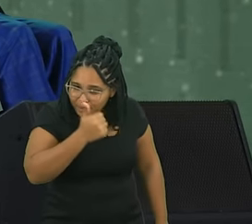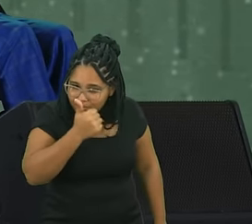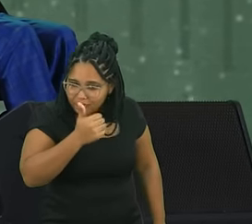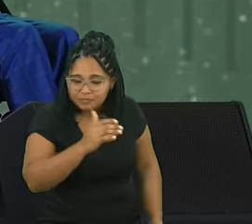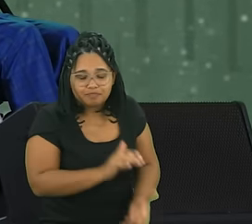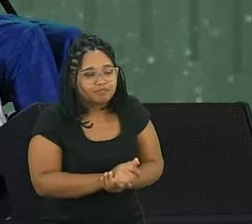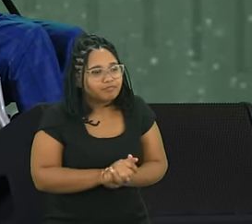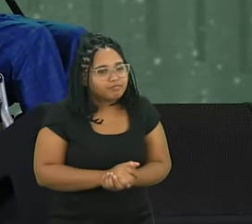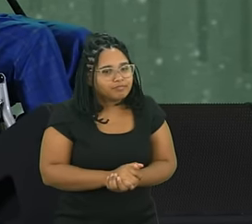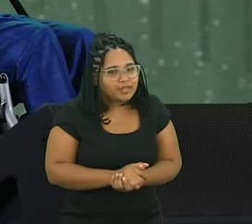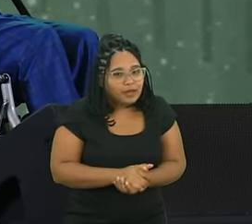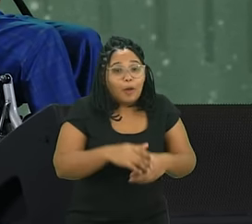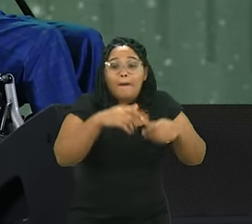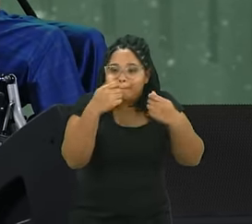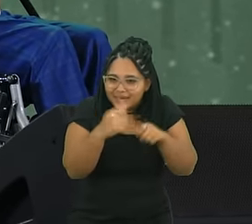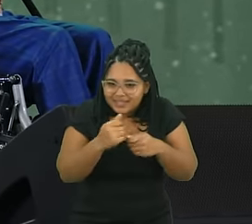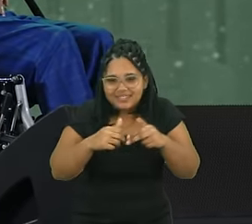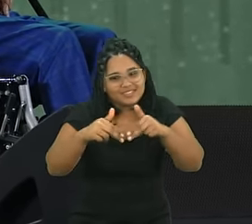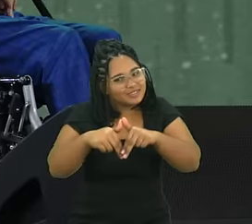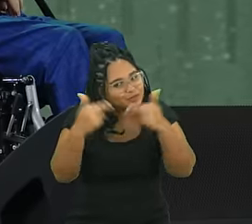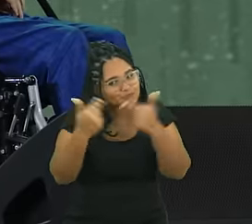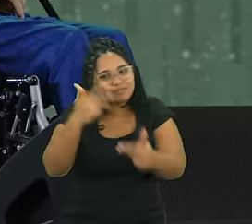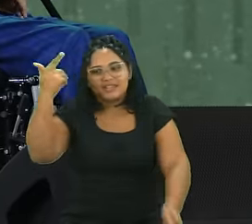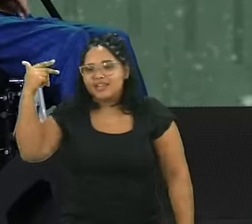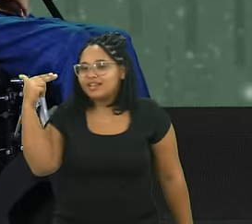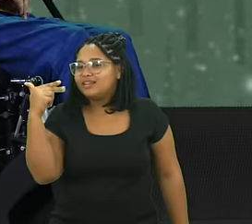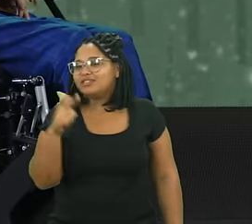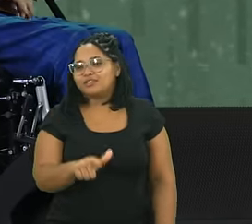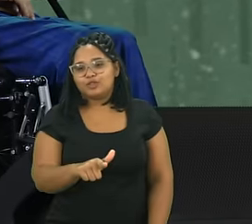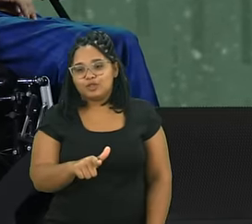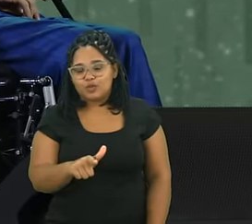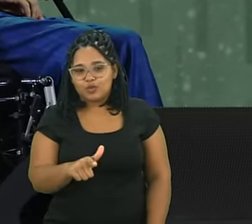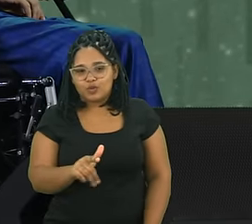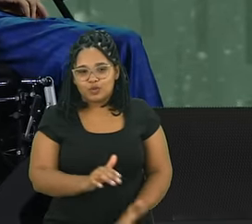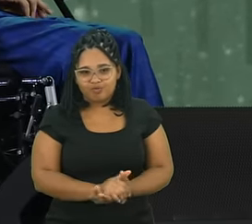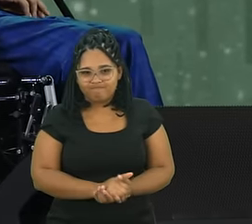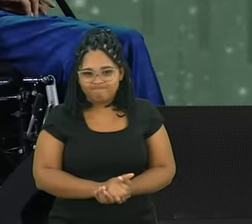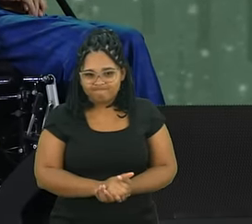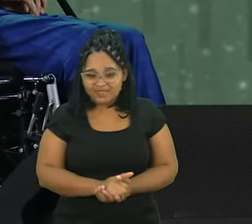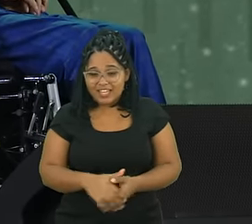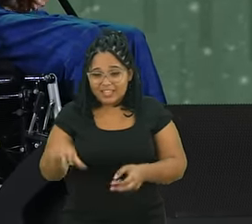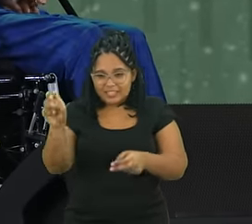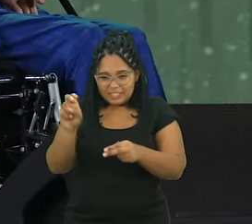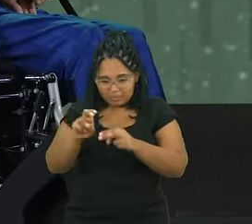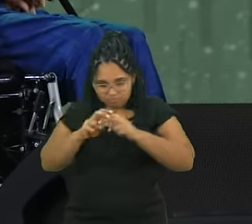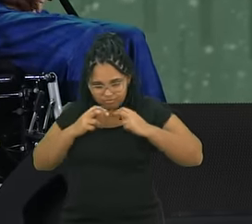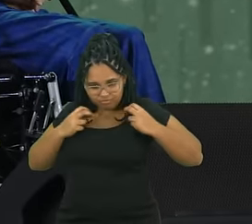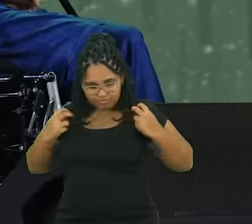E ele disse, nós temos que operar de novo. Ele sentou com toda a família e disse, olha,